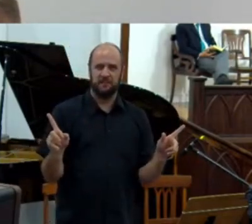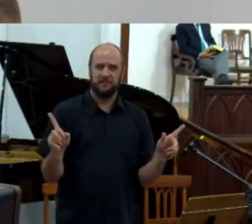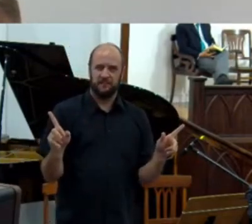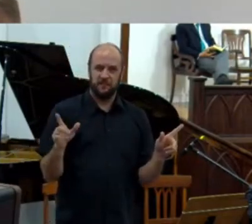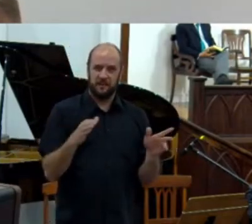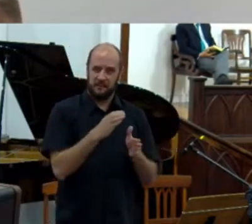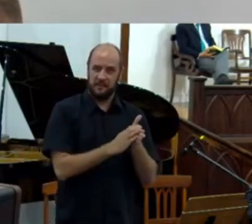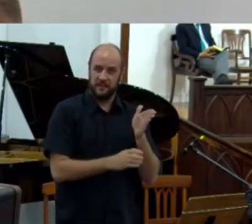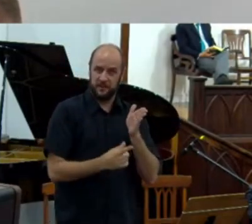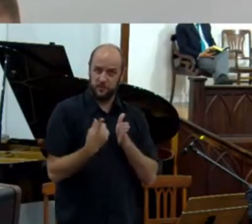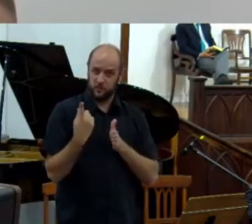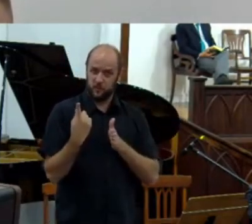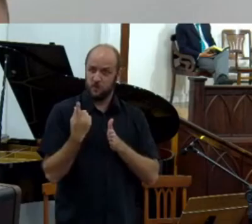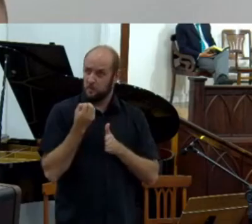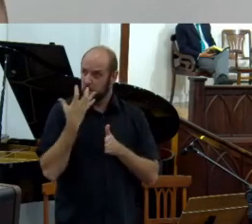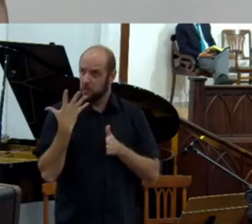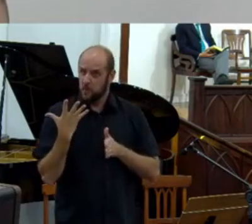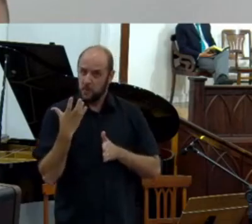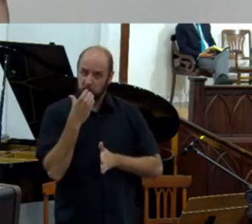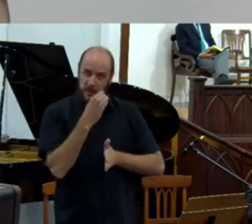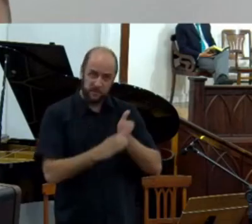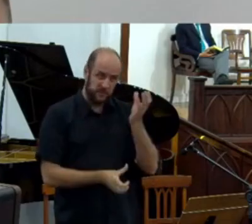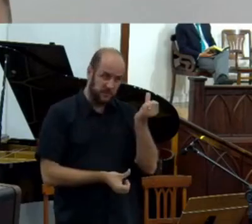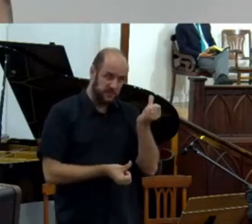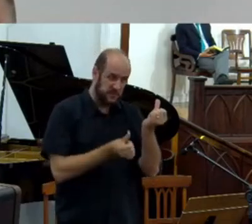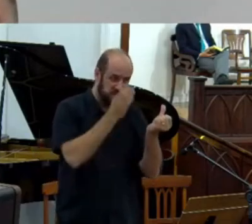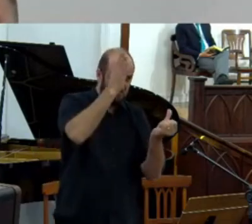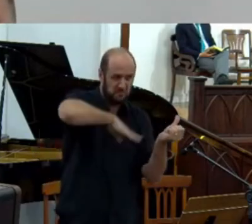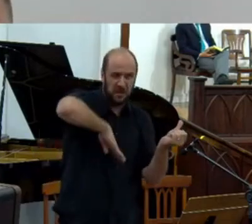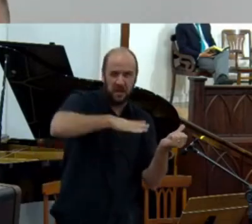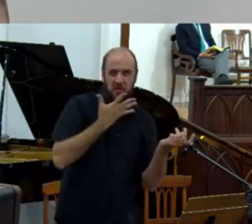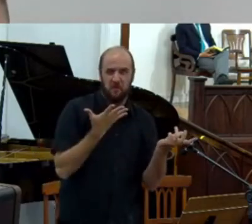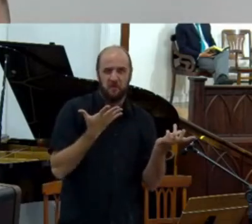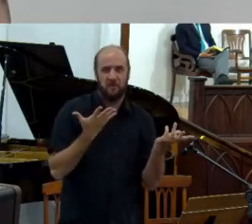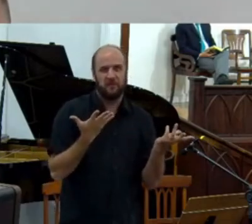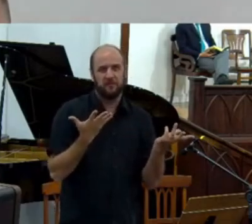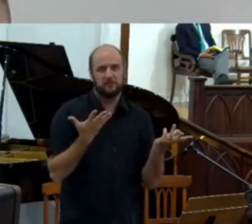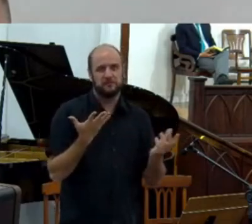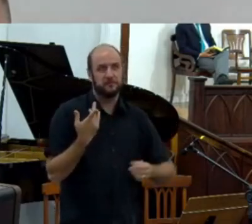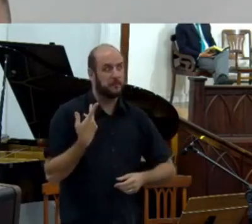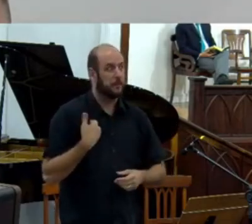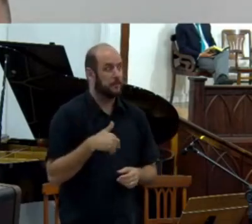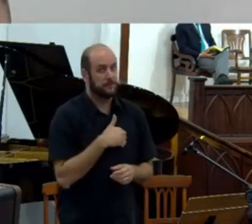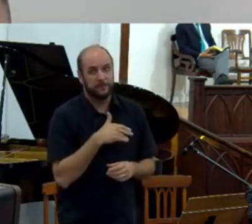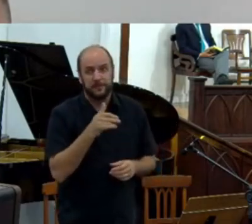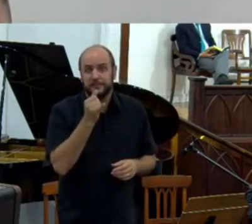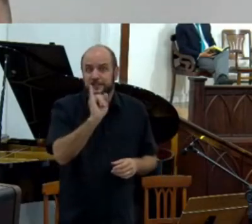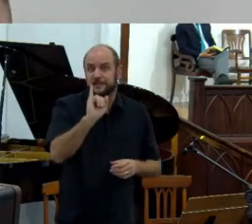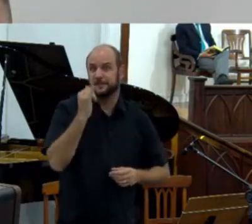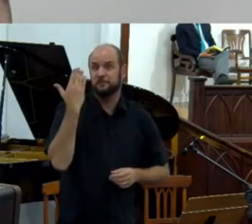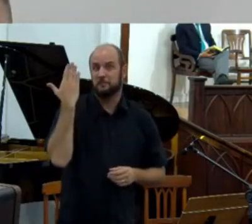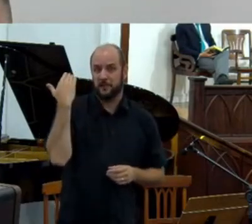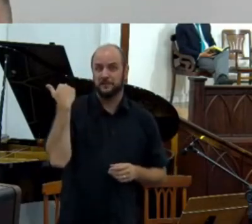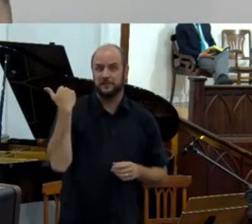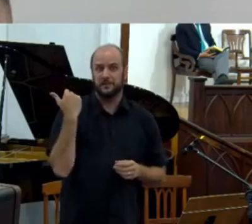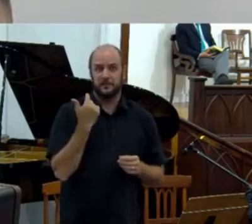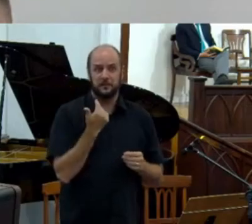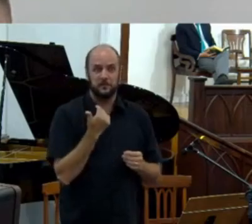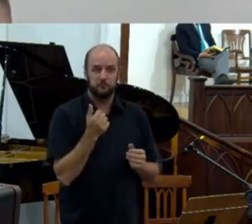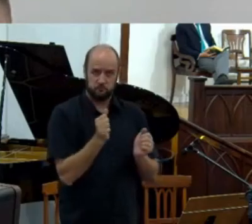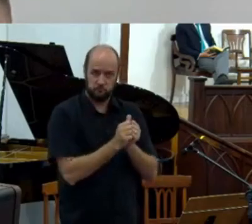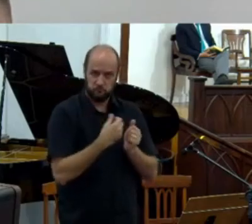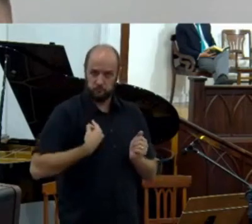capítulo 1 e o capítulo 6 de Gênesis. Nós, se estivéssemos no cenário vivido por Noé, talvez não